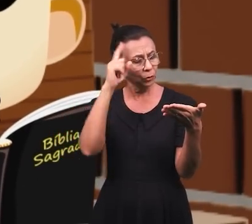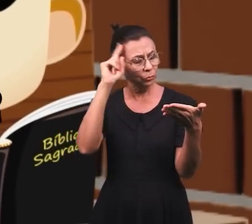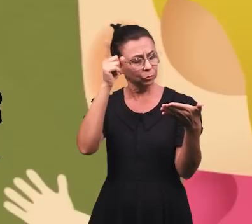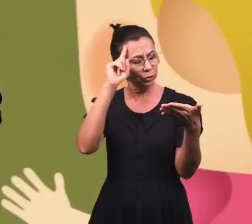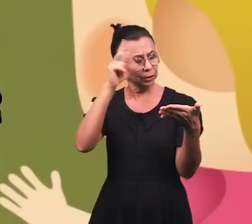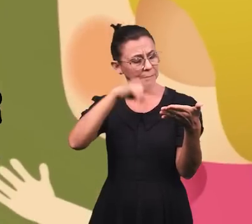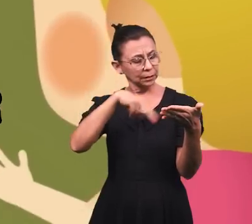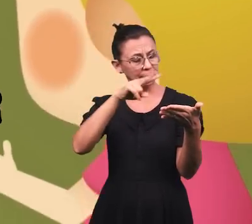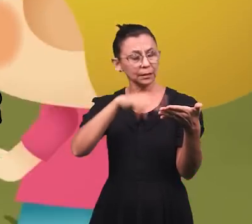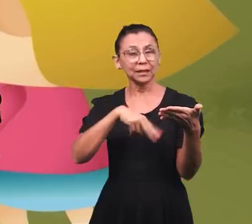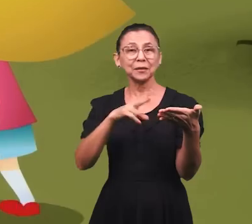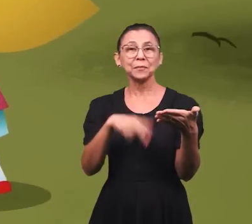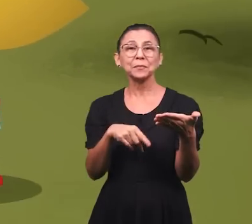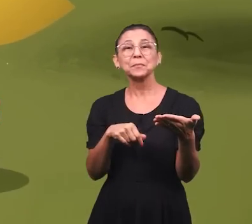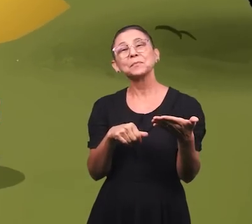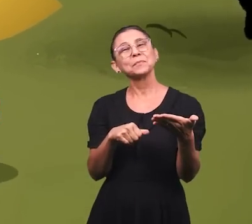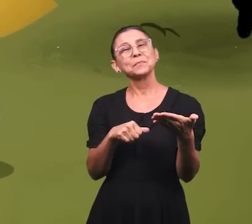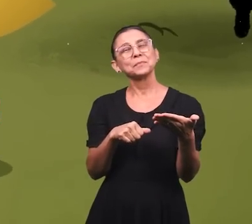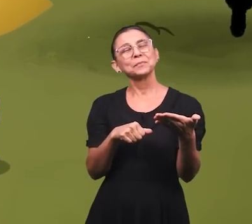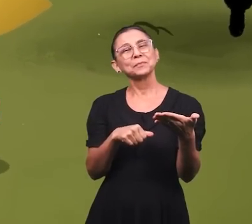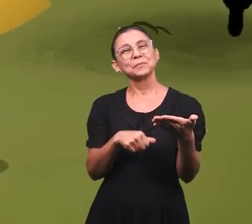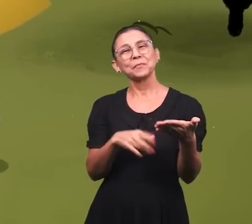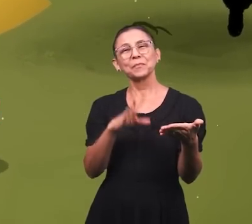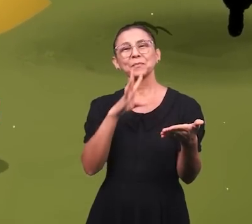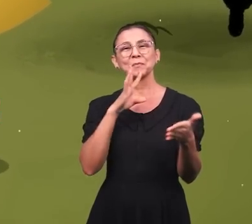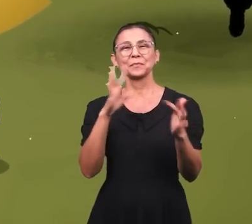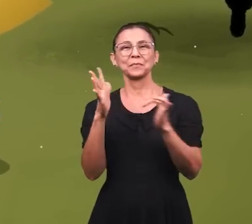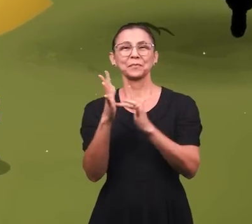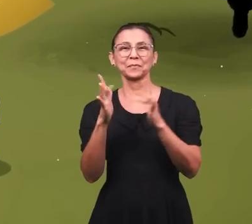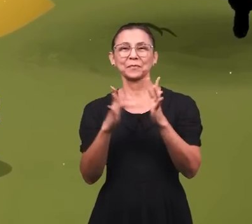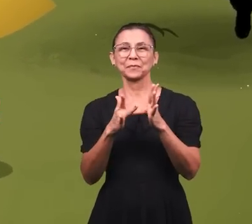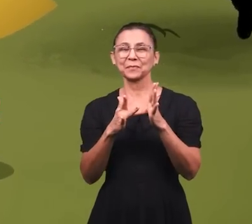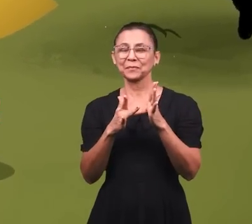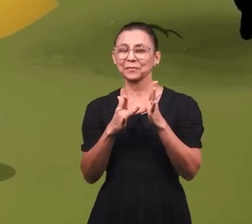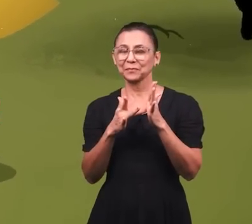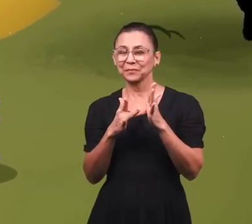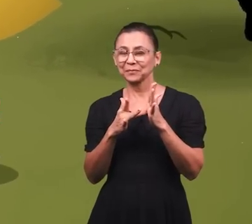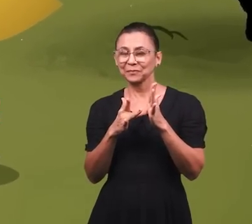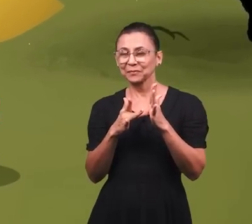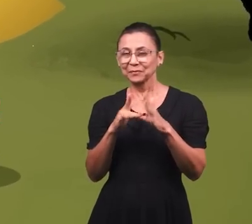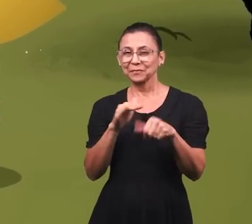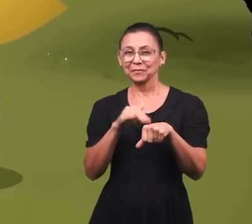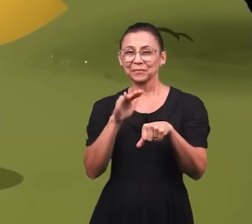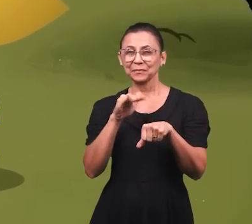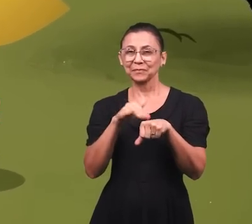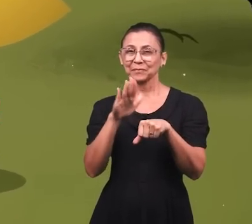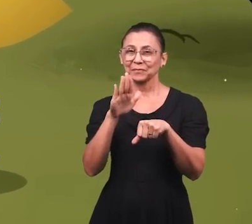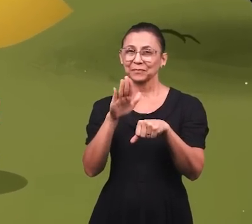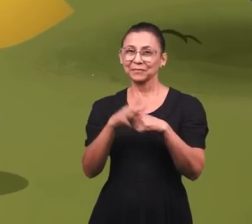vou sempre ler para mais de Jesus